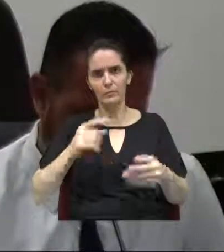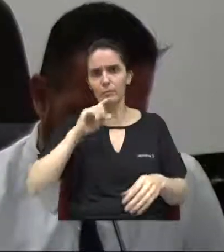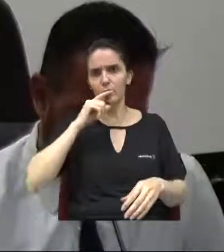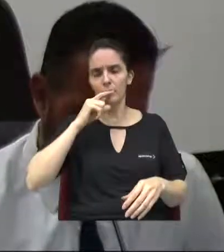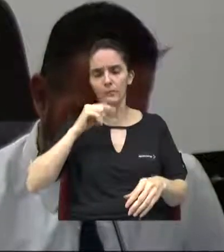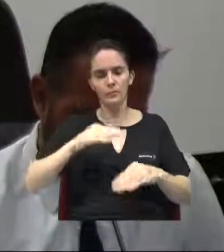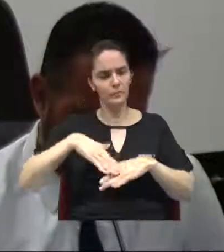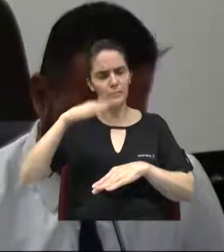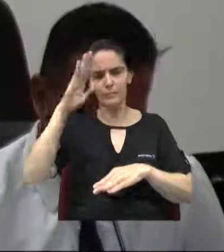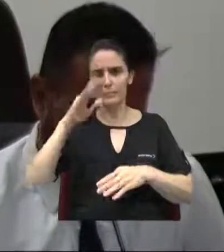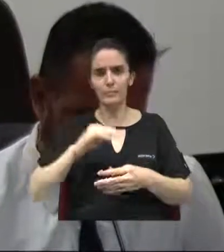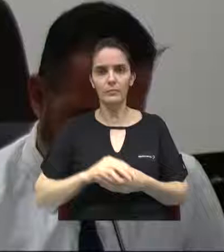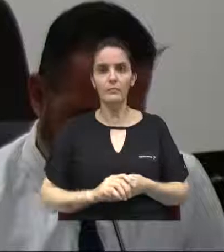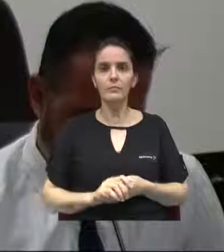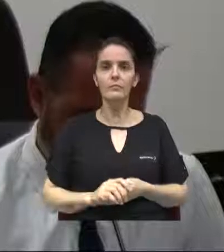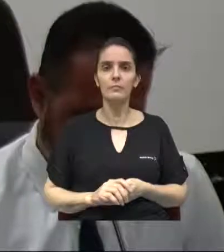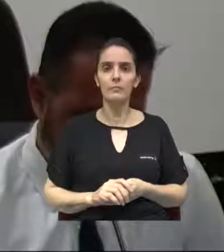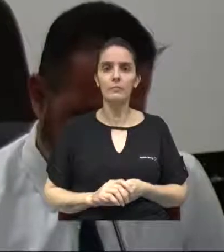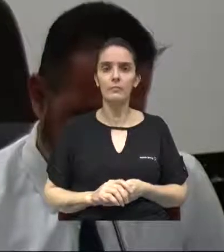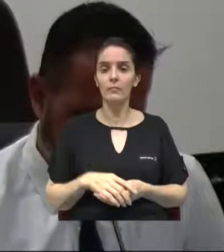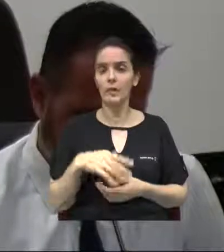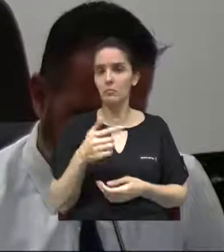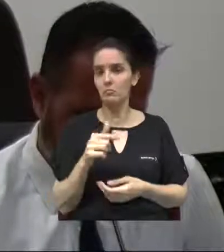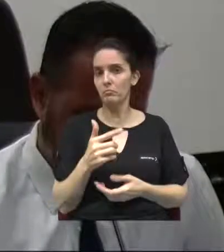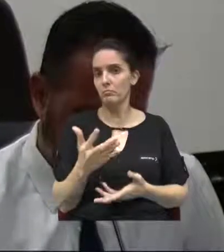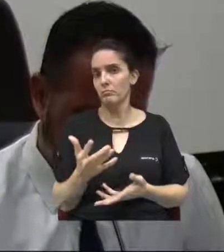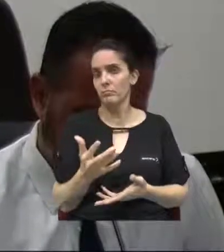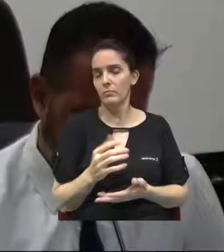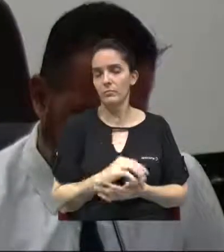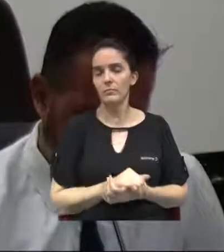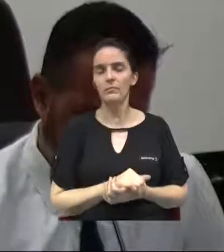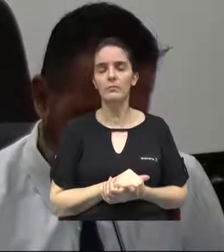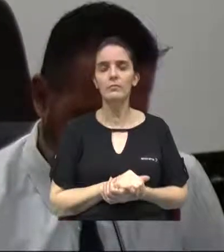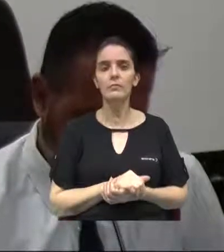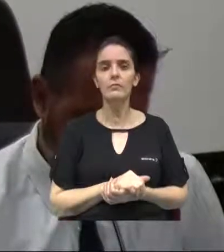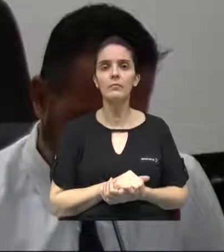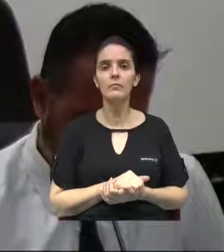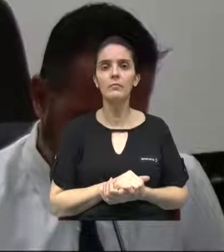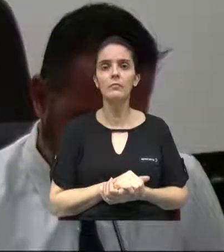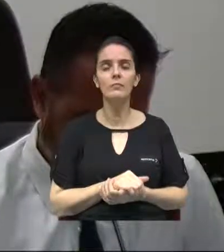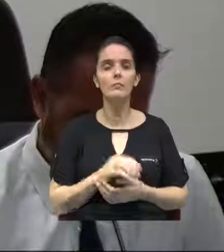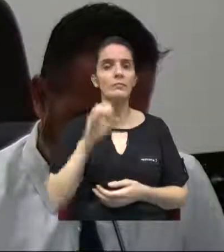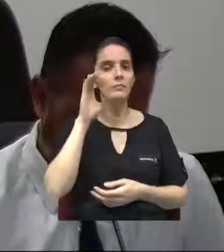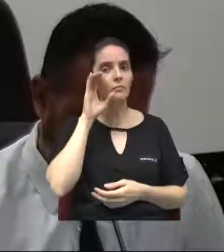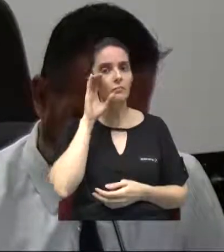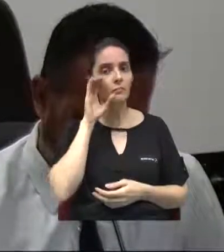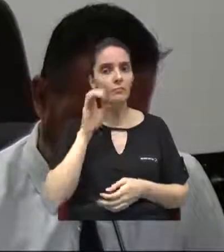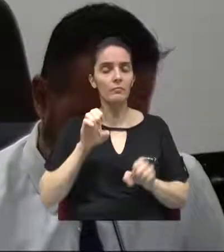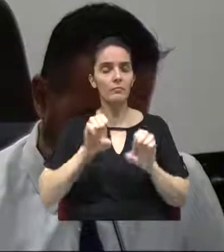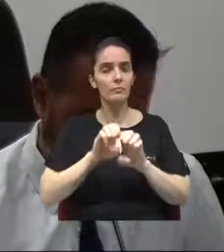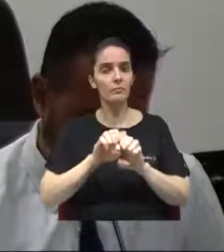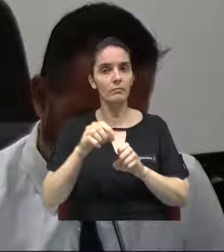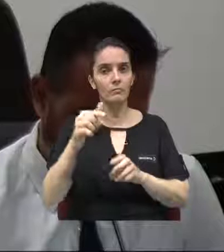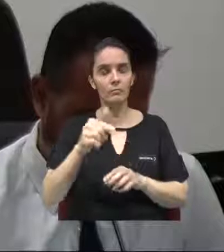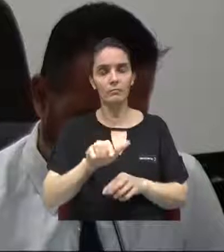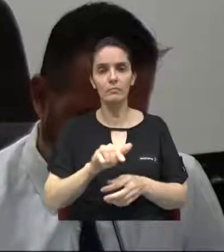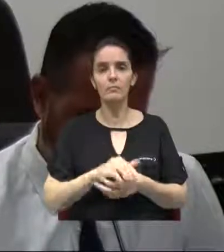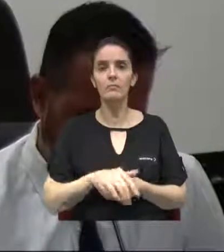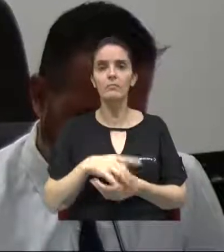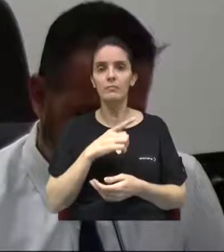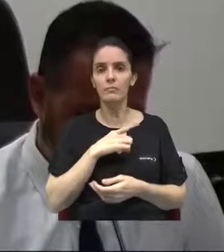todas as secretarias, quando não tinha os departamentos, eu reestruturei lá, e realmente a gente tem ali